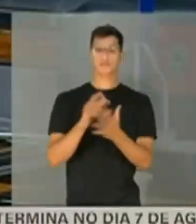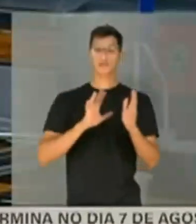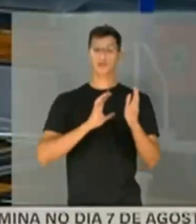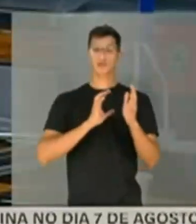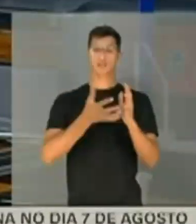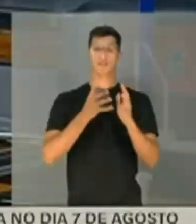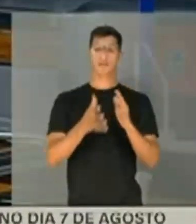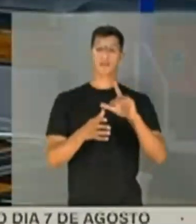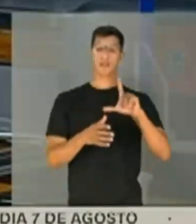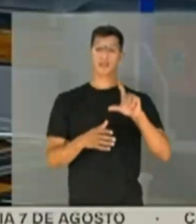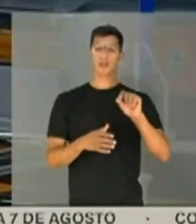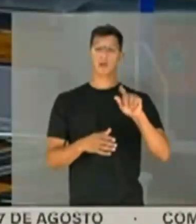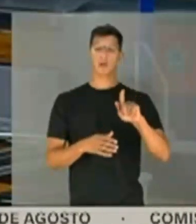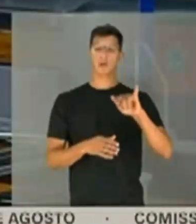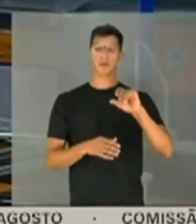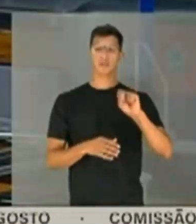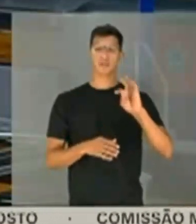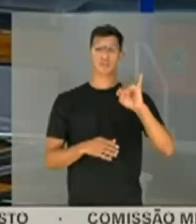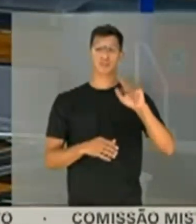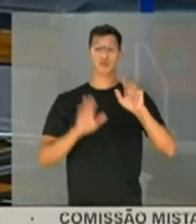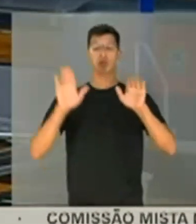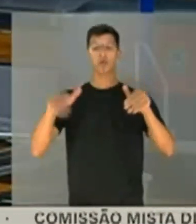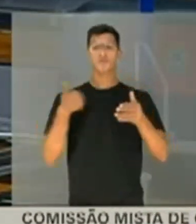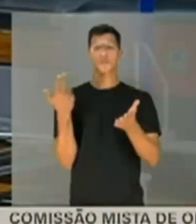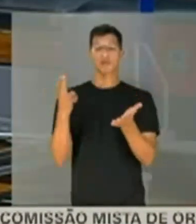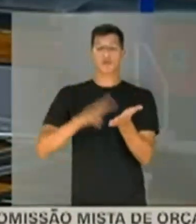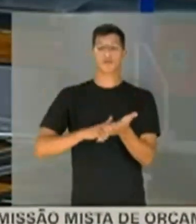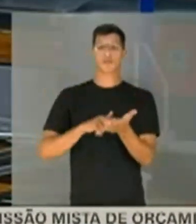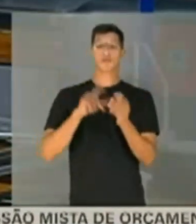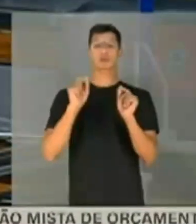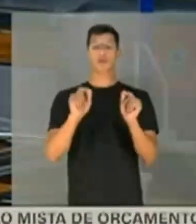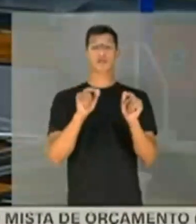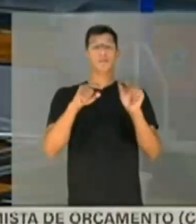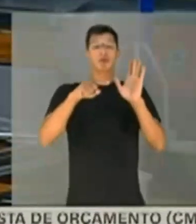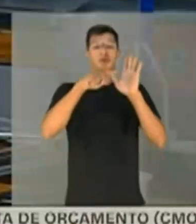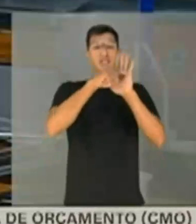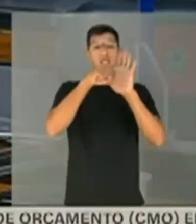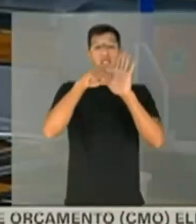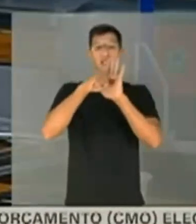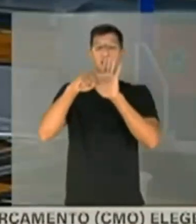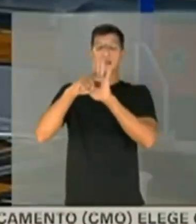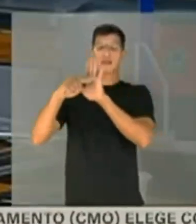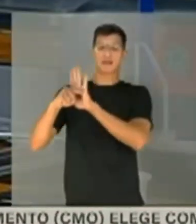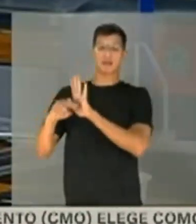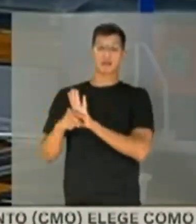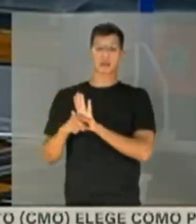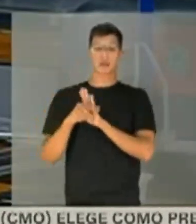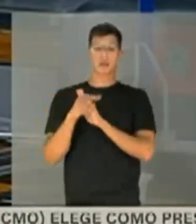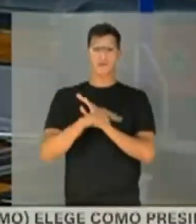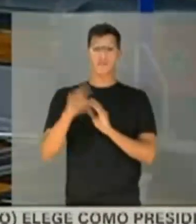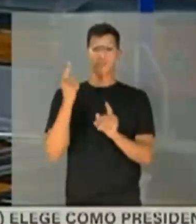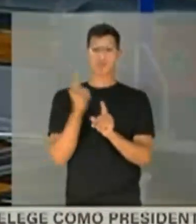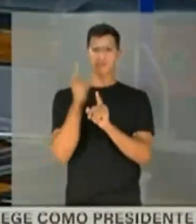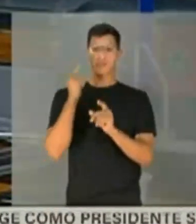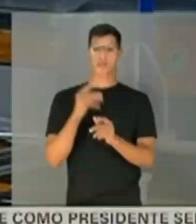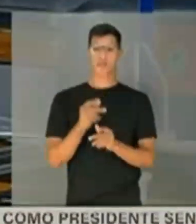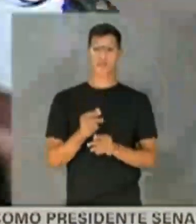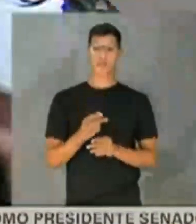departamento de logística quando o senhor assumiu? Que pontos negativos o senhor